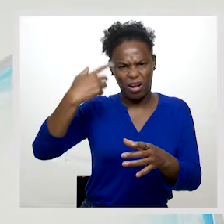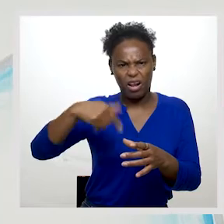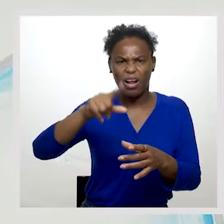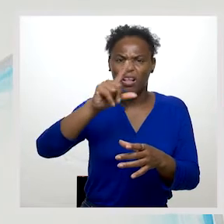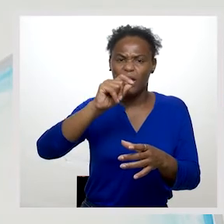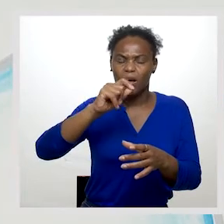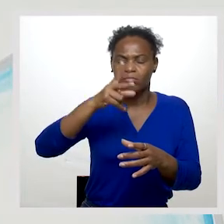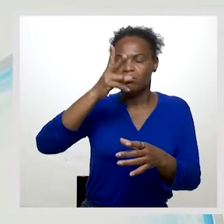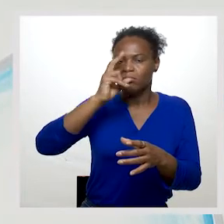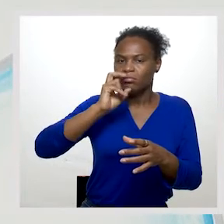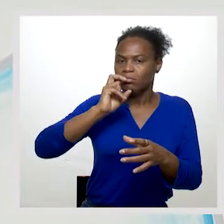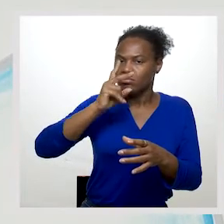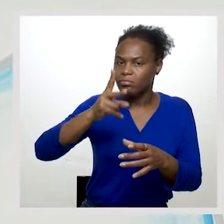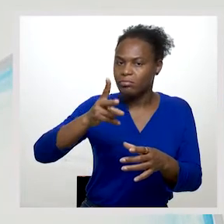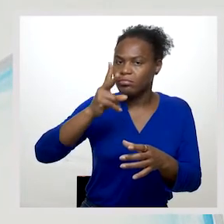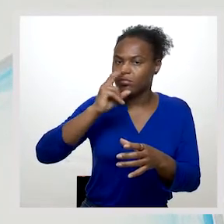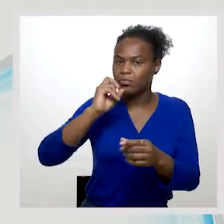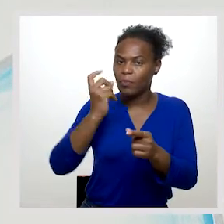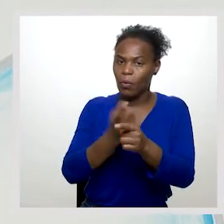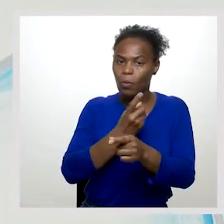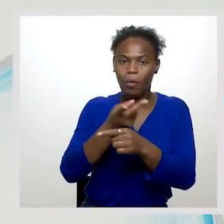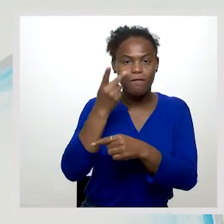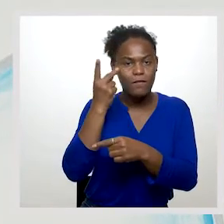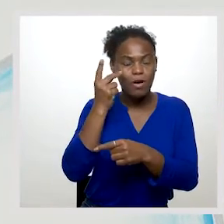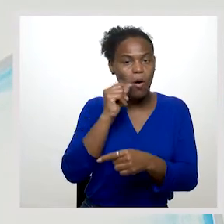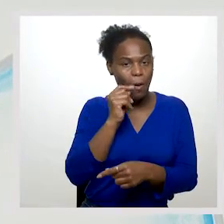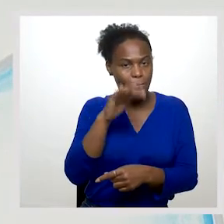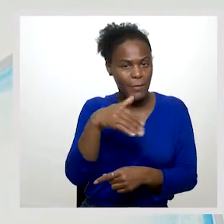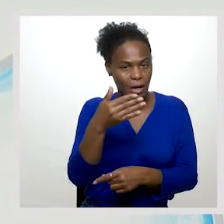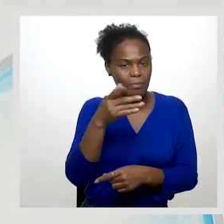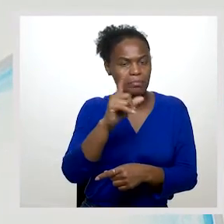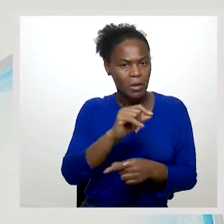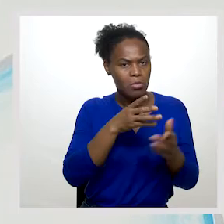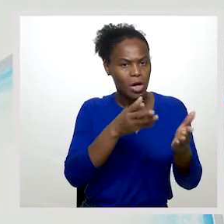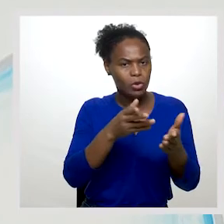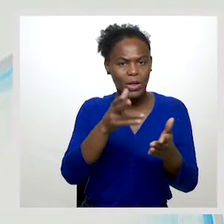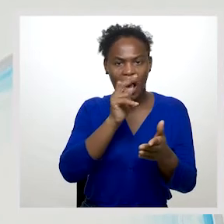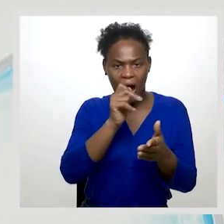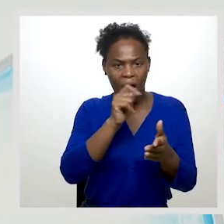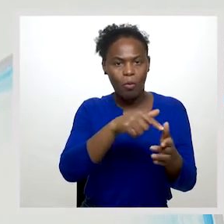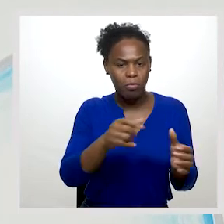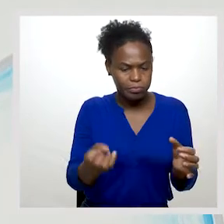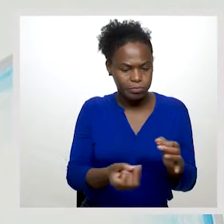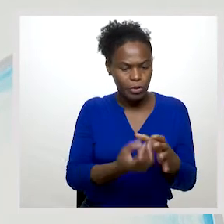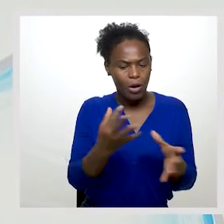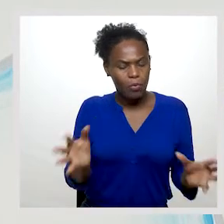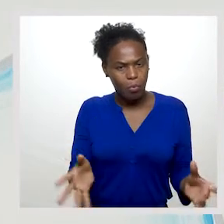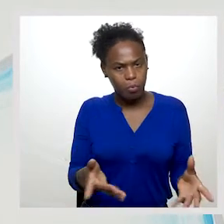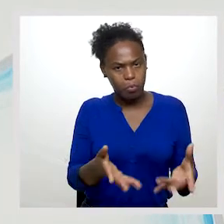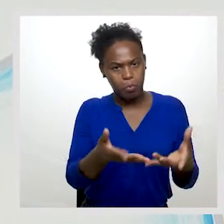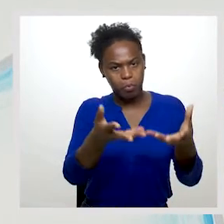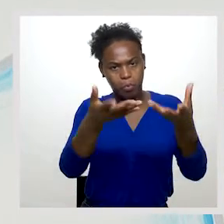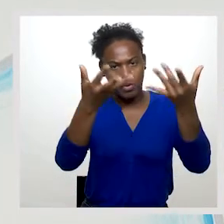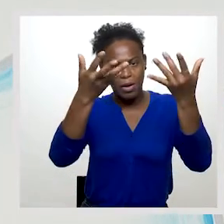mesmo também a respiração dos seres vivos, inclusive o homem, não é? Contribui para esse ciclo de água, começando